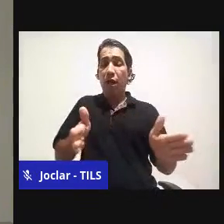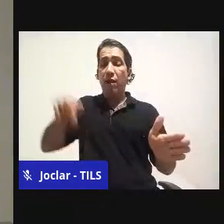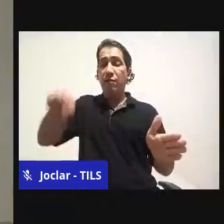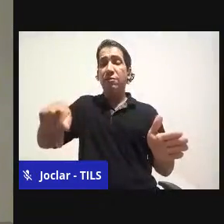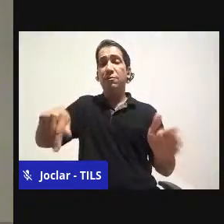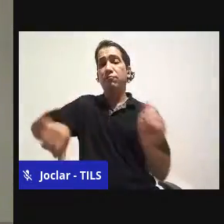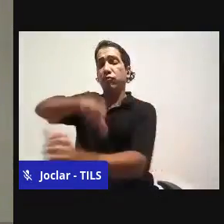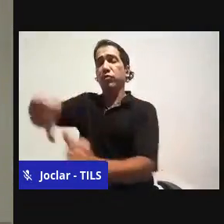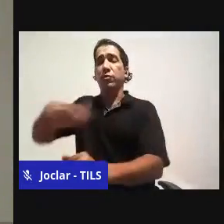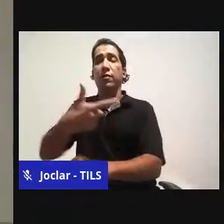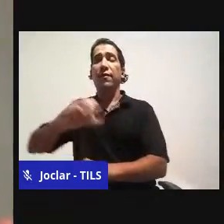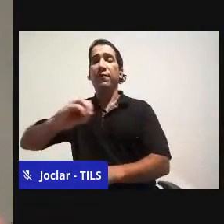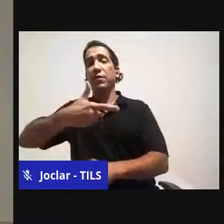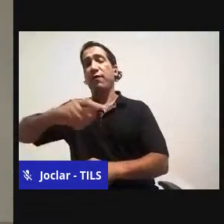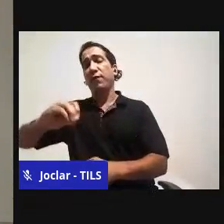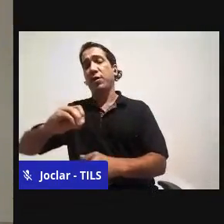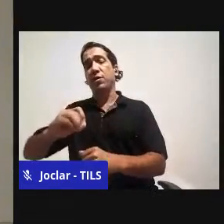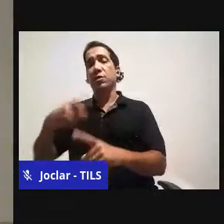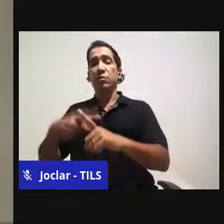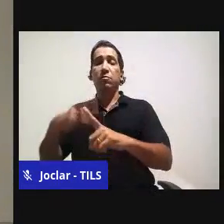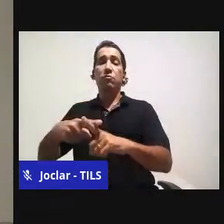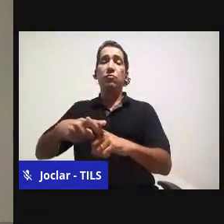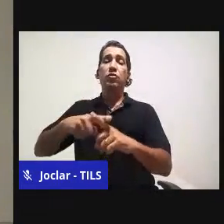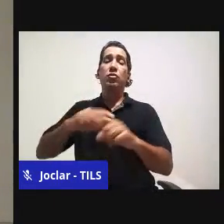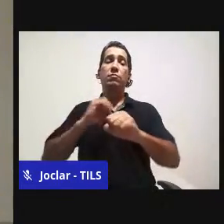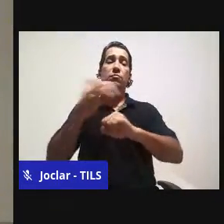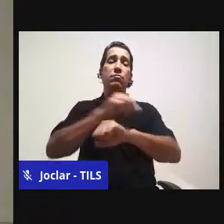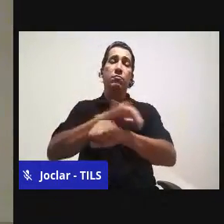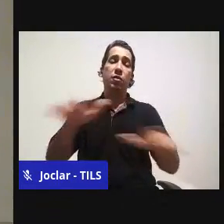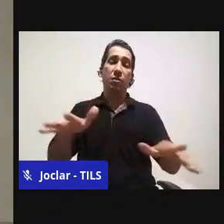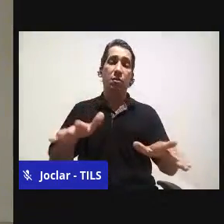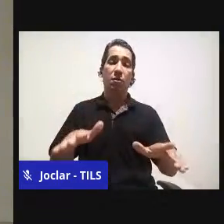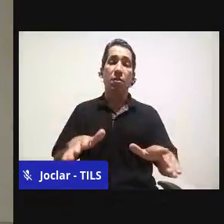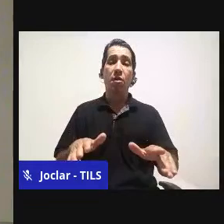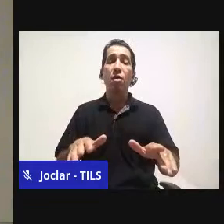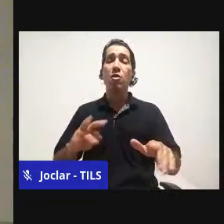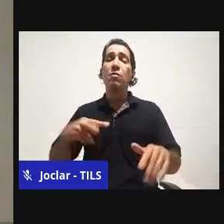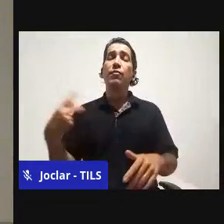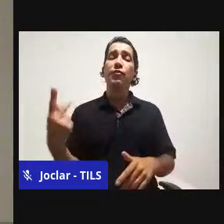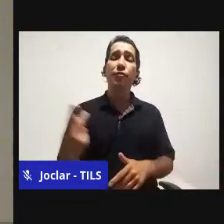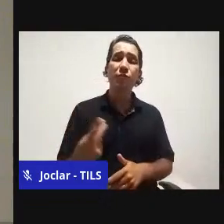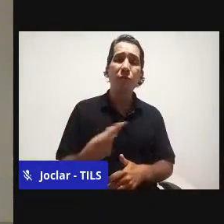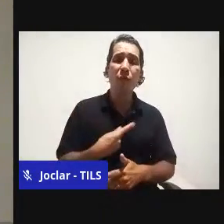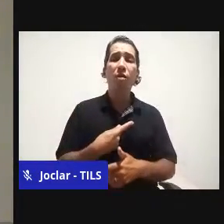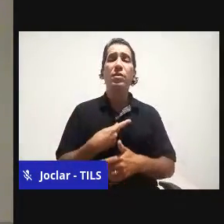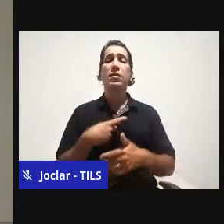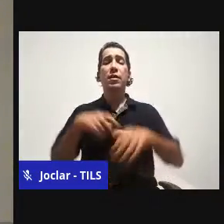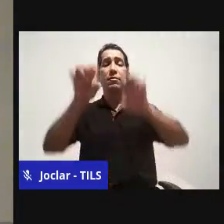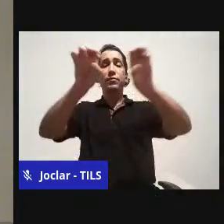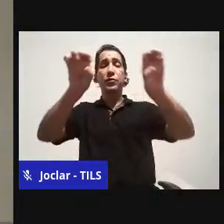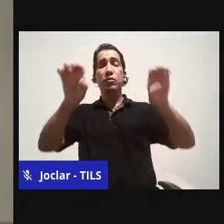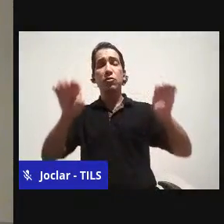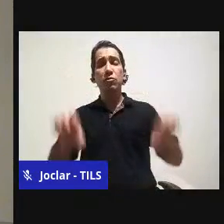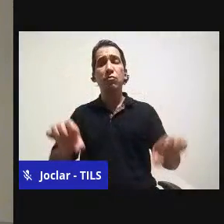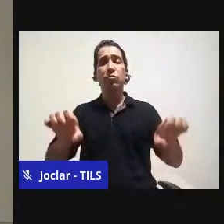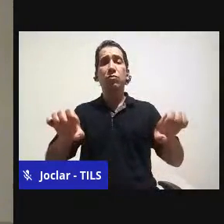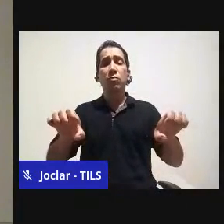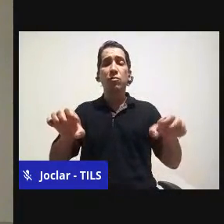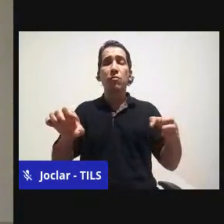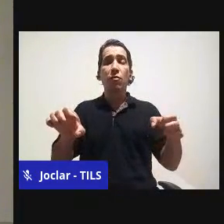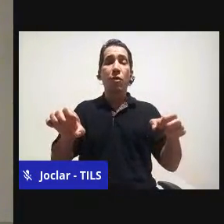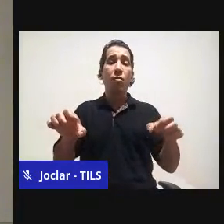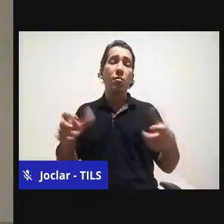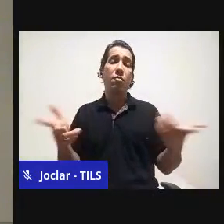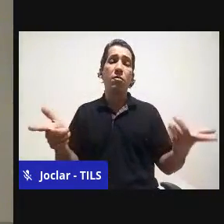mindset, quer dizer, o nosso modelo mental está ancorado no modelo industrial. Mas nós temos que ter uma